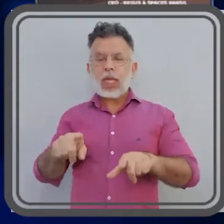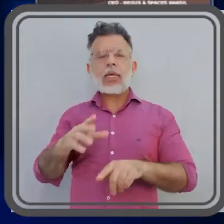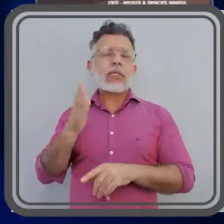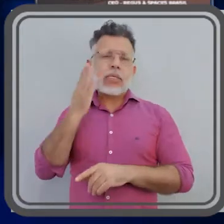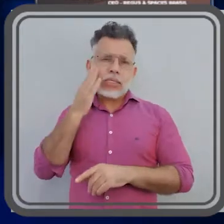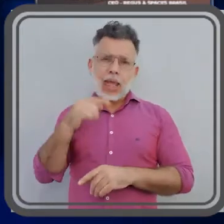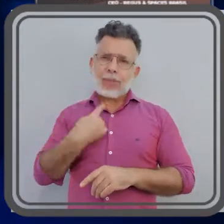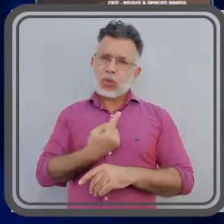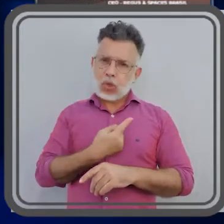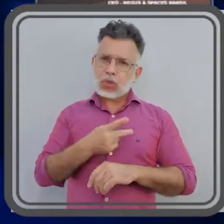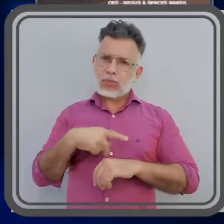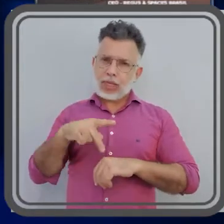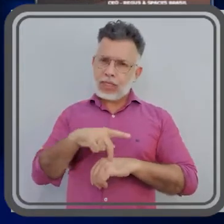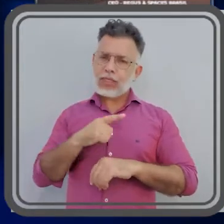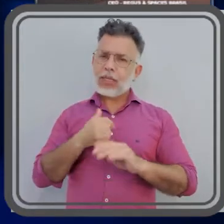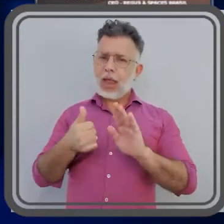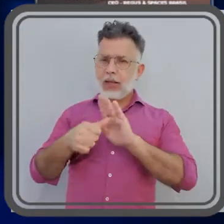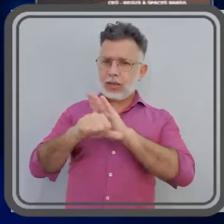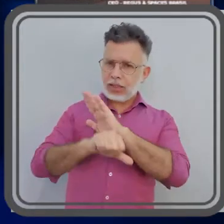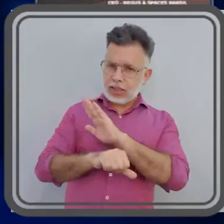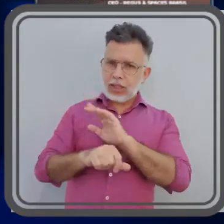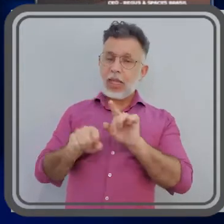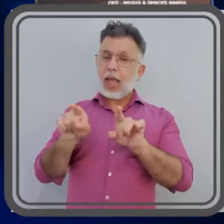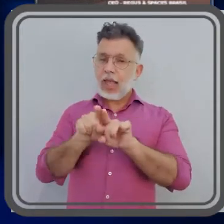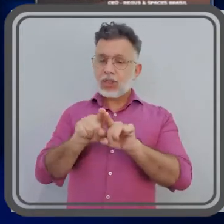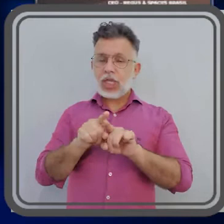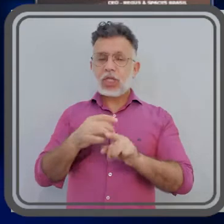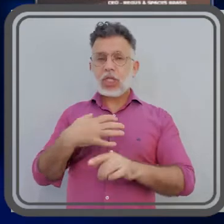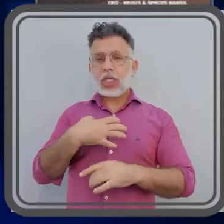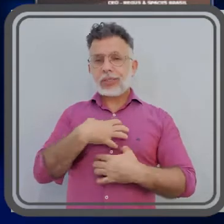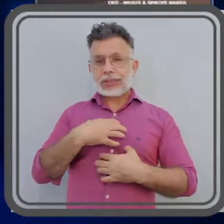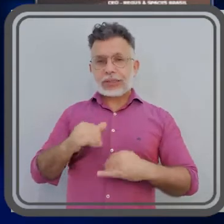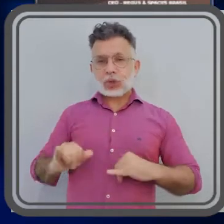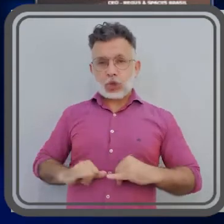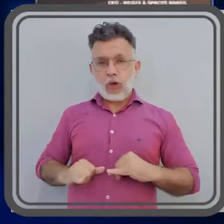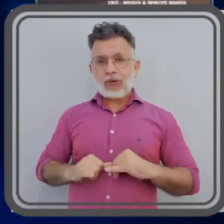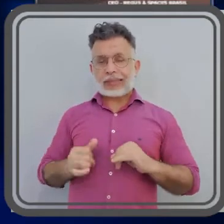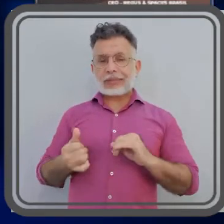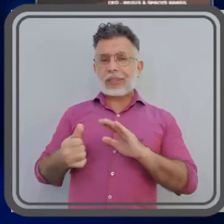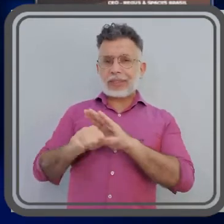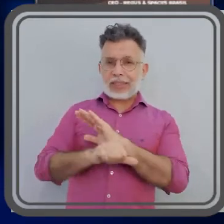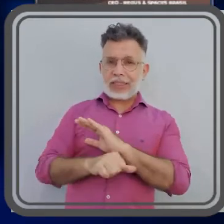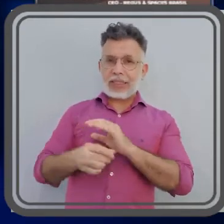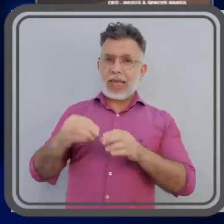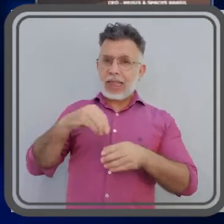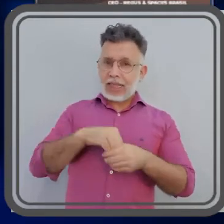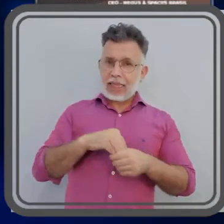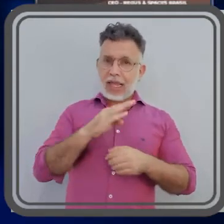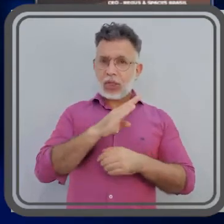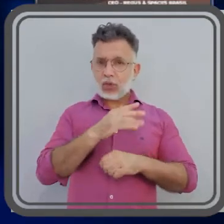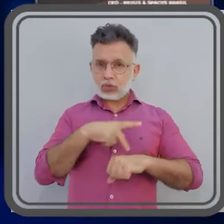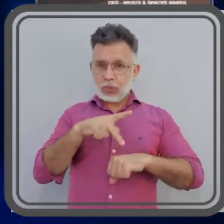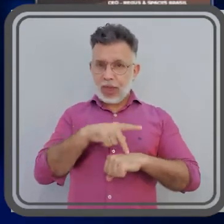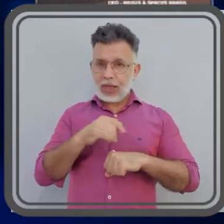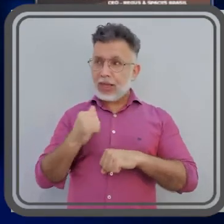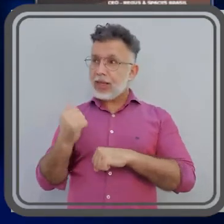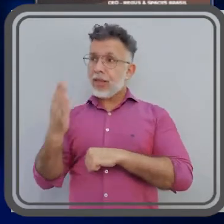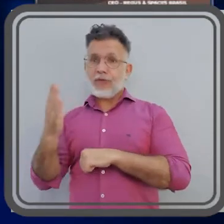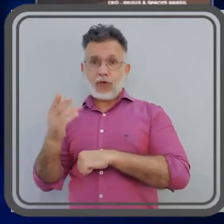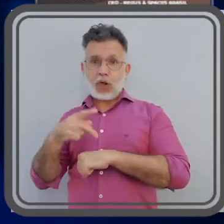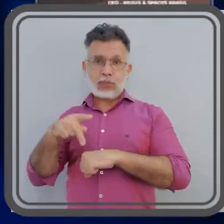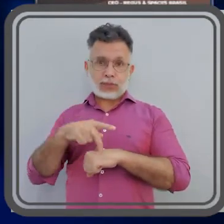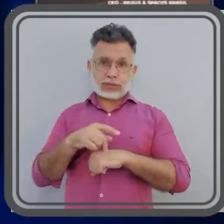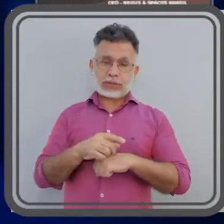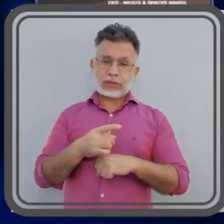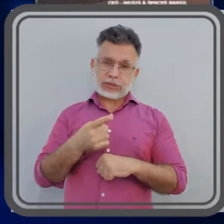tem crises, né? A gente sofre com as crises de fora e as de dentro, e geralmente quando tem uma crise acontece exatamente o que aconteceu ali nos piores momentos da